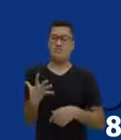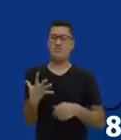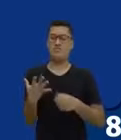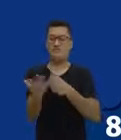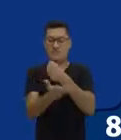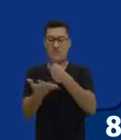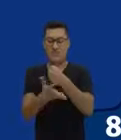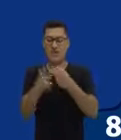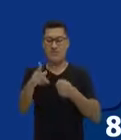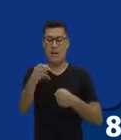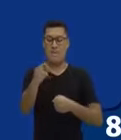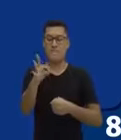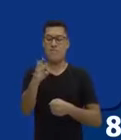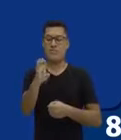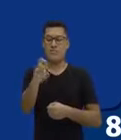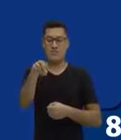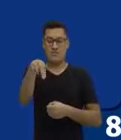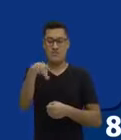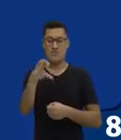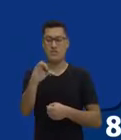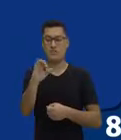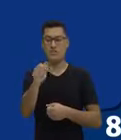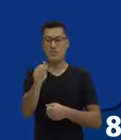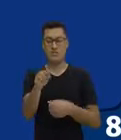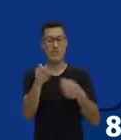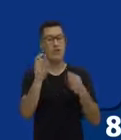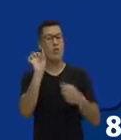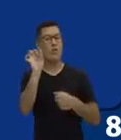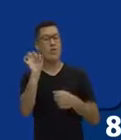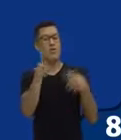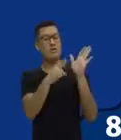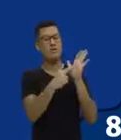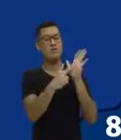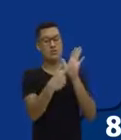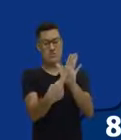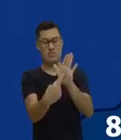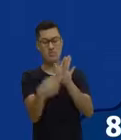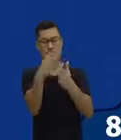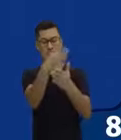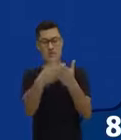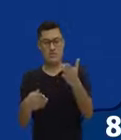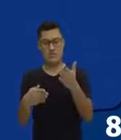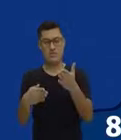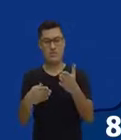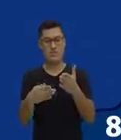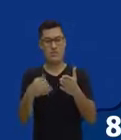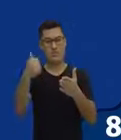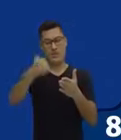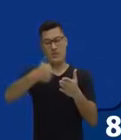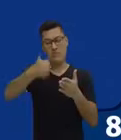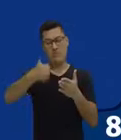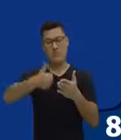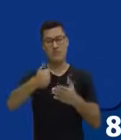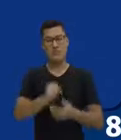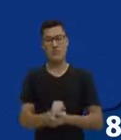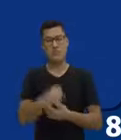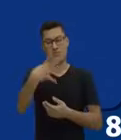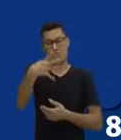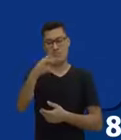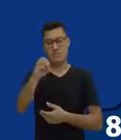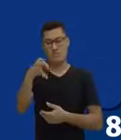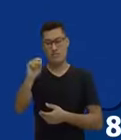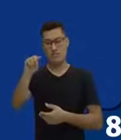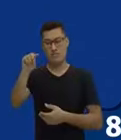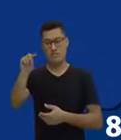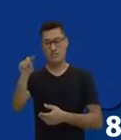isso. O que representaria reduzir a metade? Nessa primeira passagem aqui,